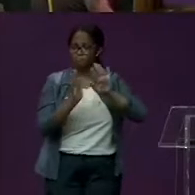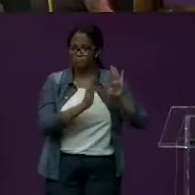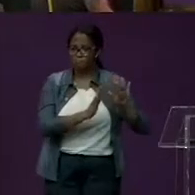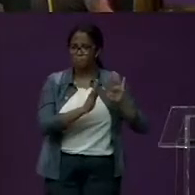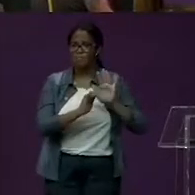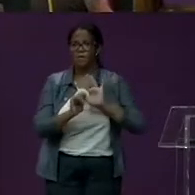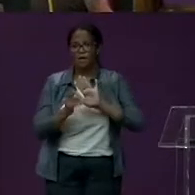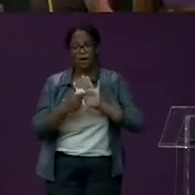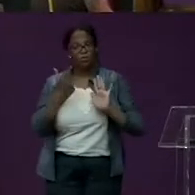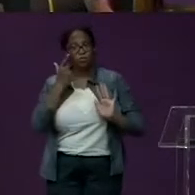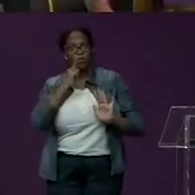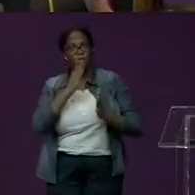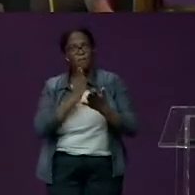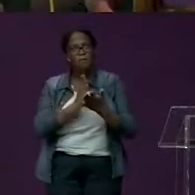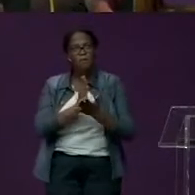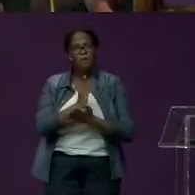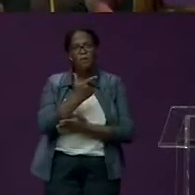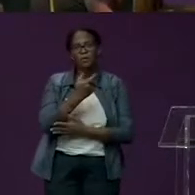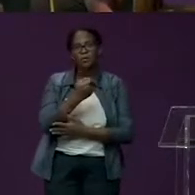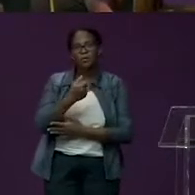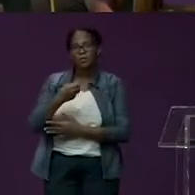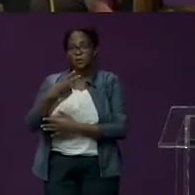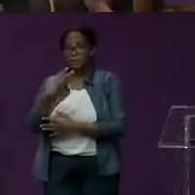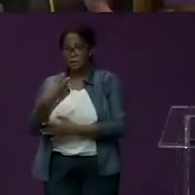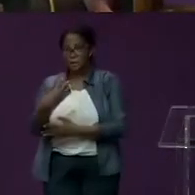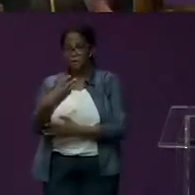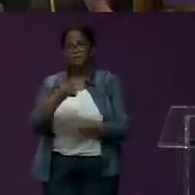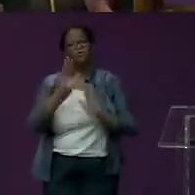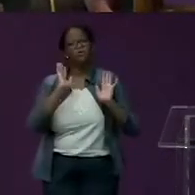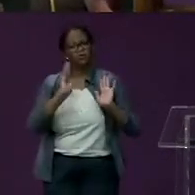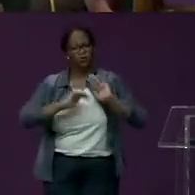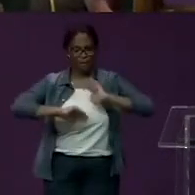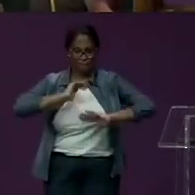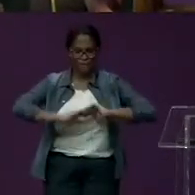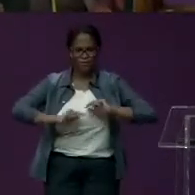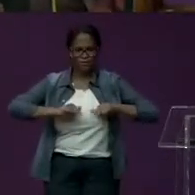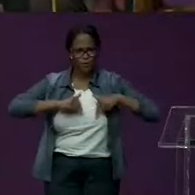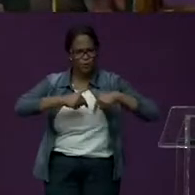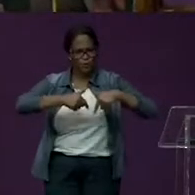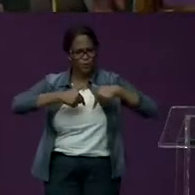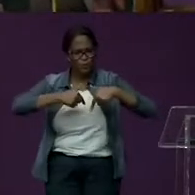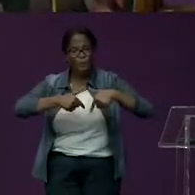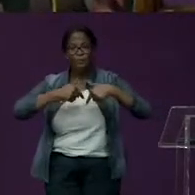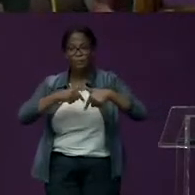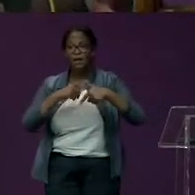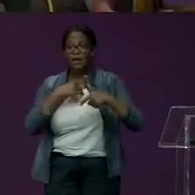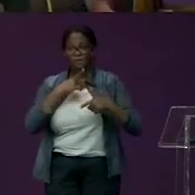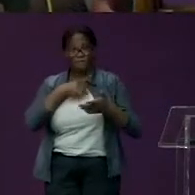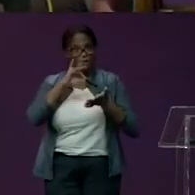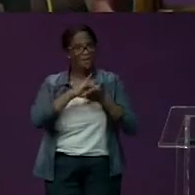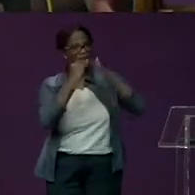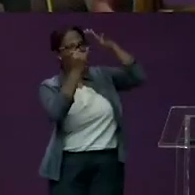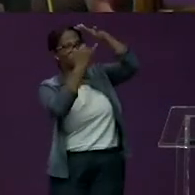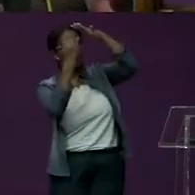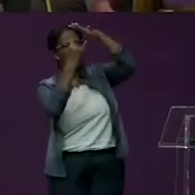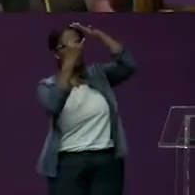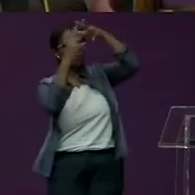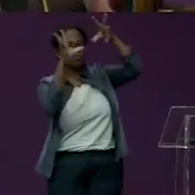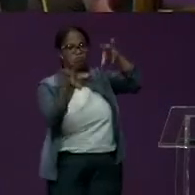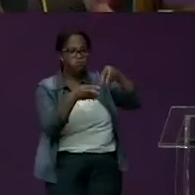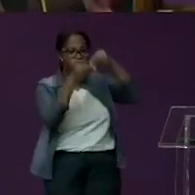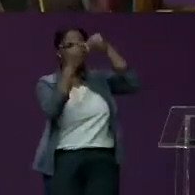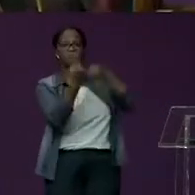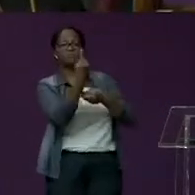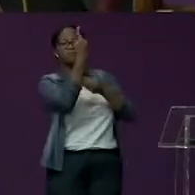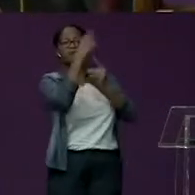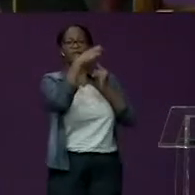só conquistamos em 2003, né, já era praticado assim. Então, foi uma institucionalização na prática, né,